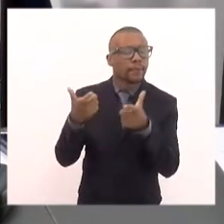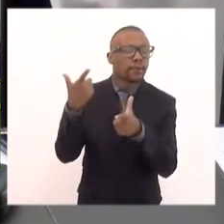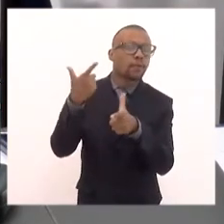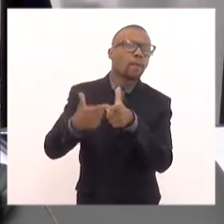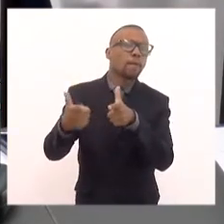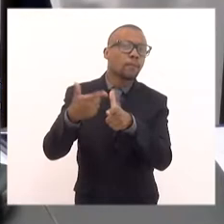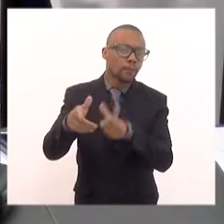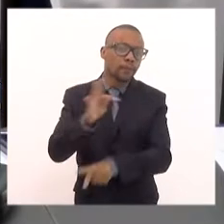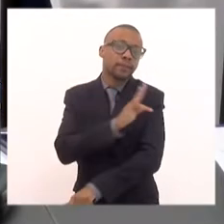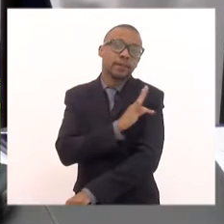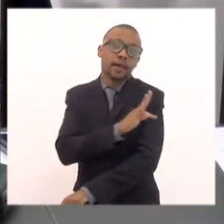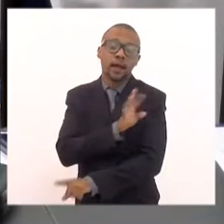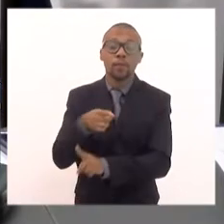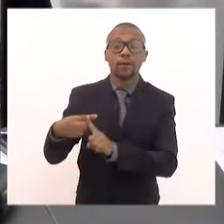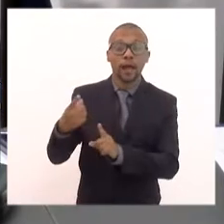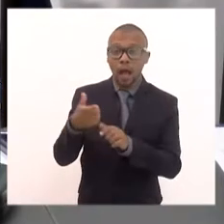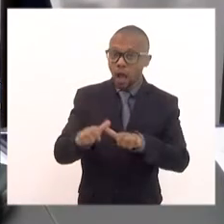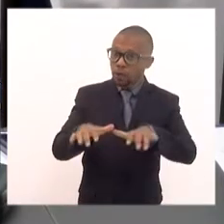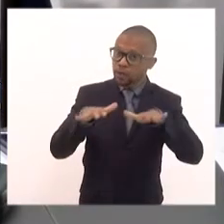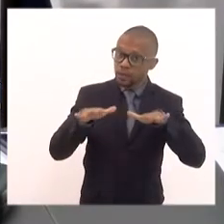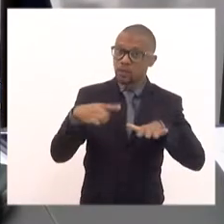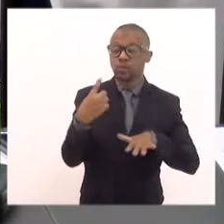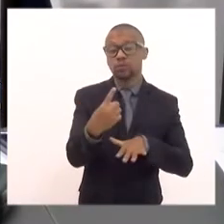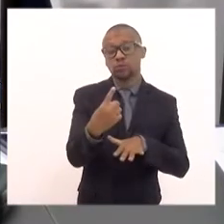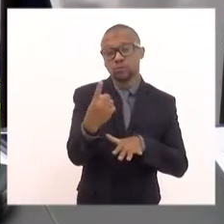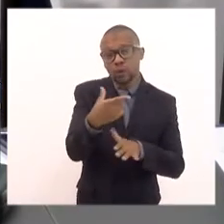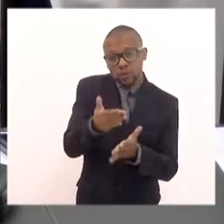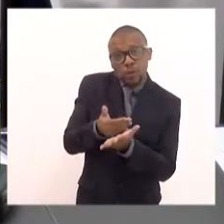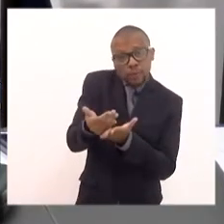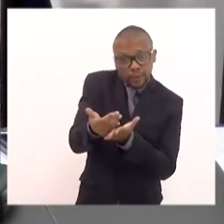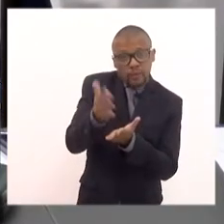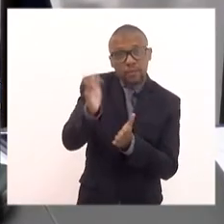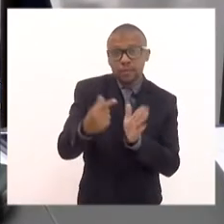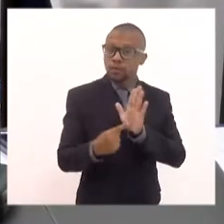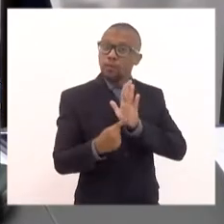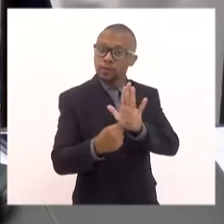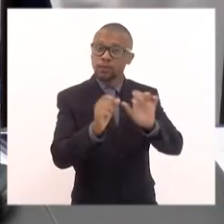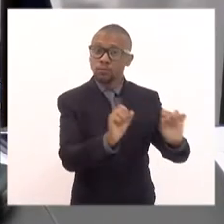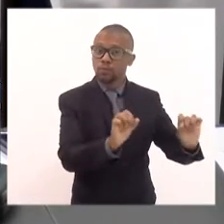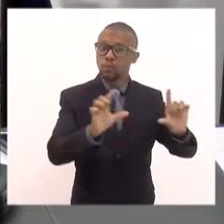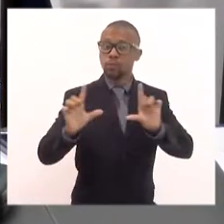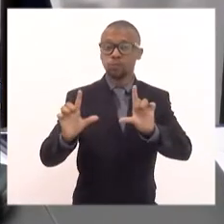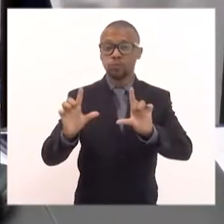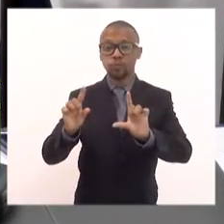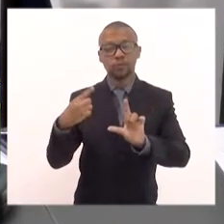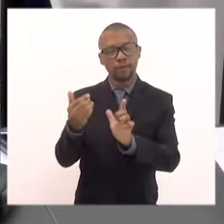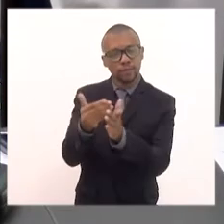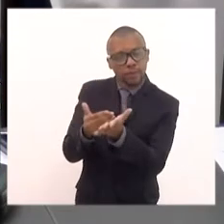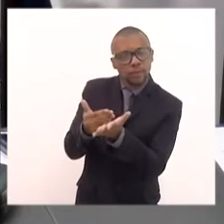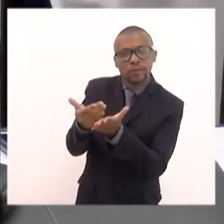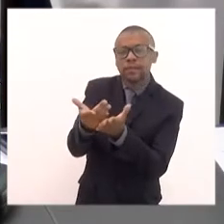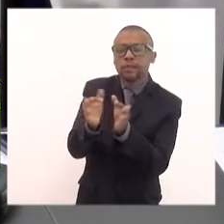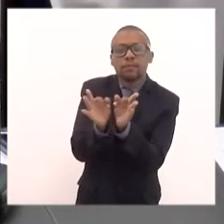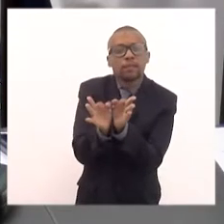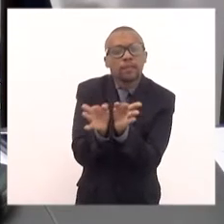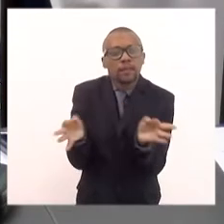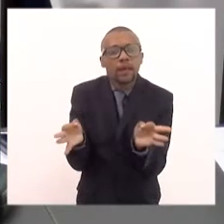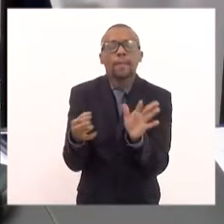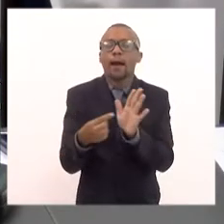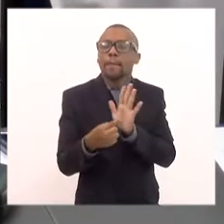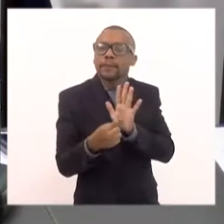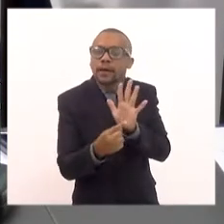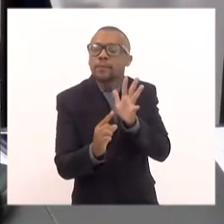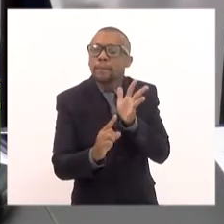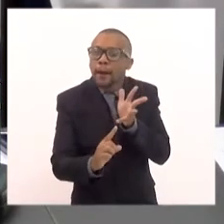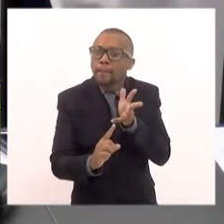verdade, a audiência foi iniciada, nós já estamos no ar. Nós já estamos no ar. Eu fiz aqui uma introdução, apresentando